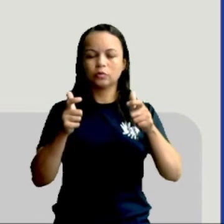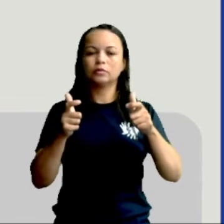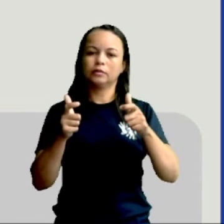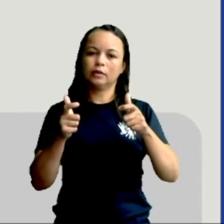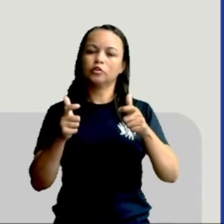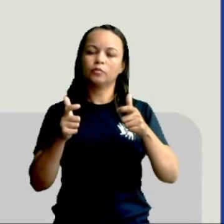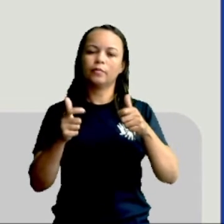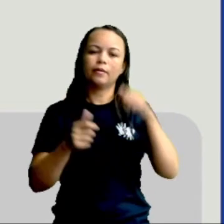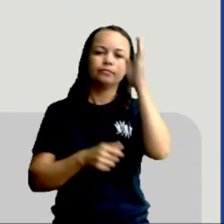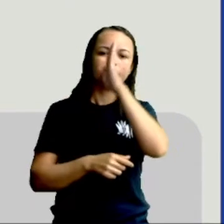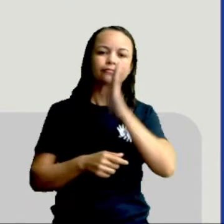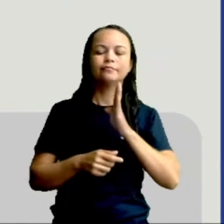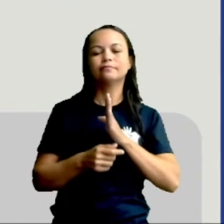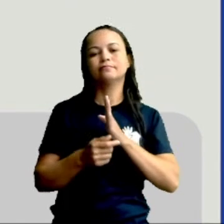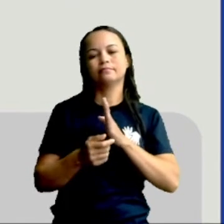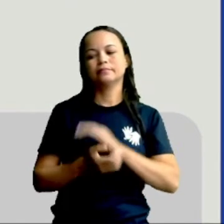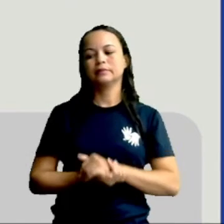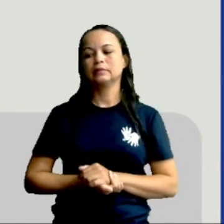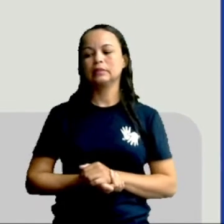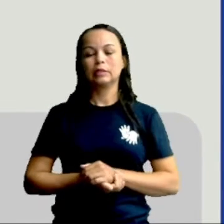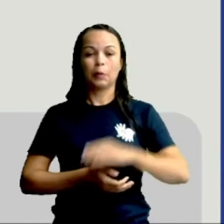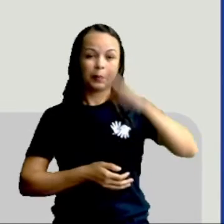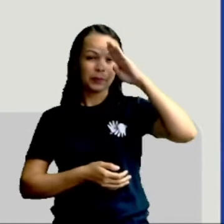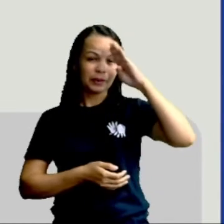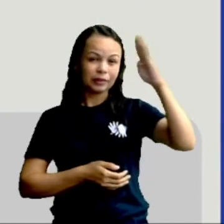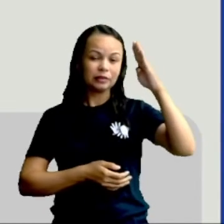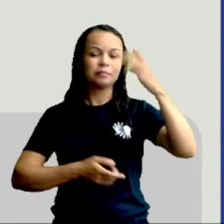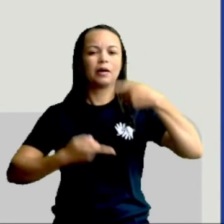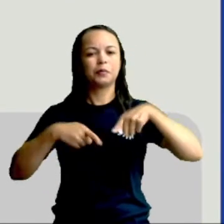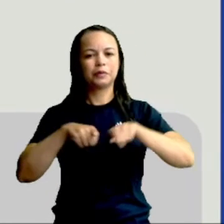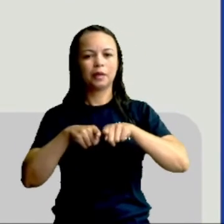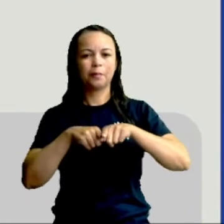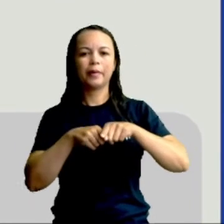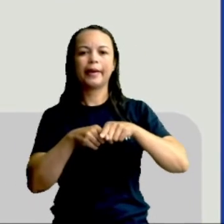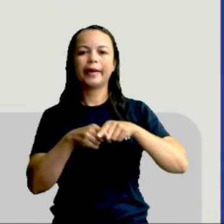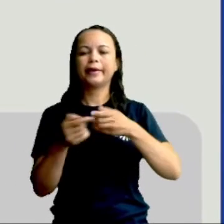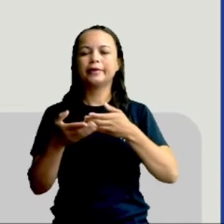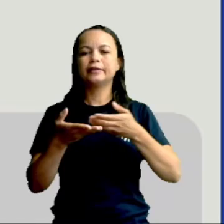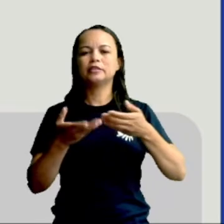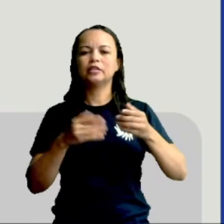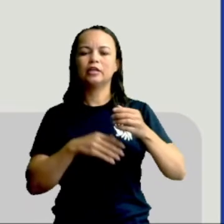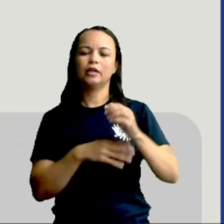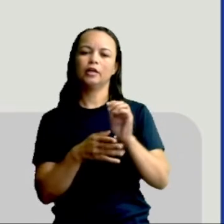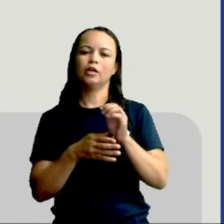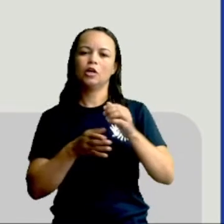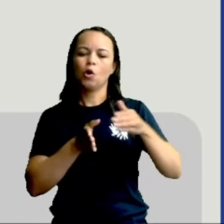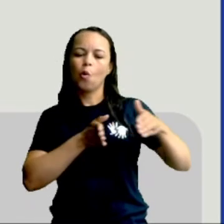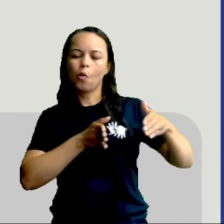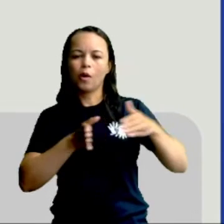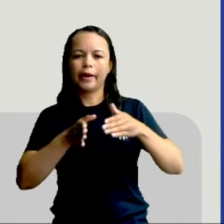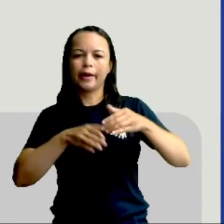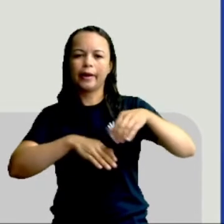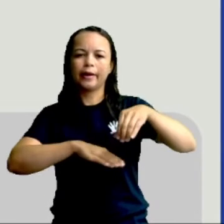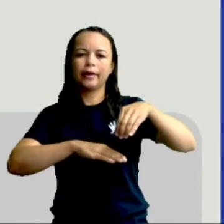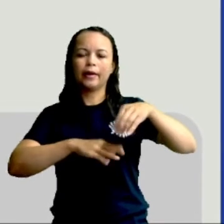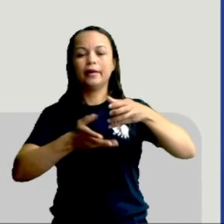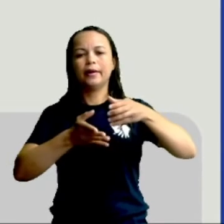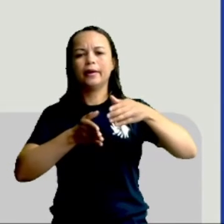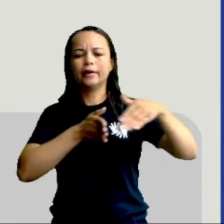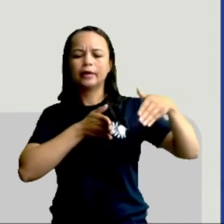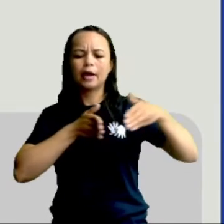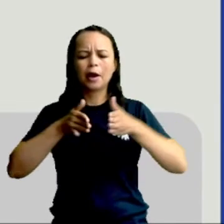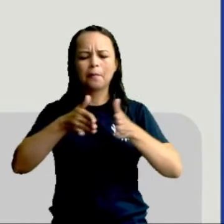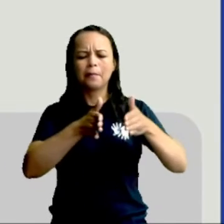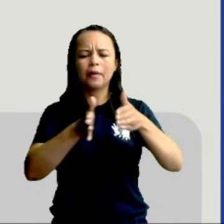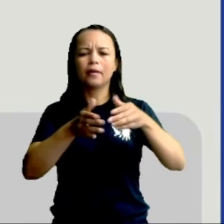Brasil, assim como as principais rodovias, ferrovias, portos e